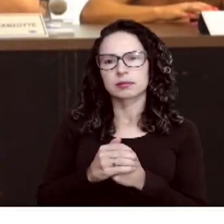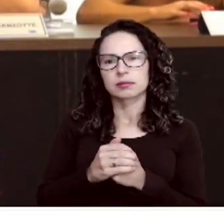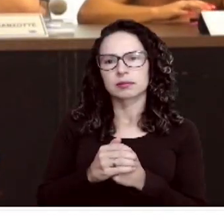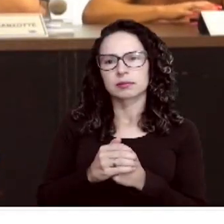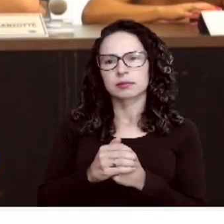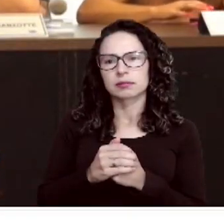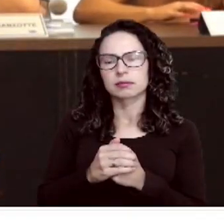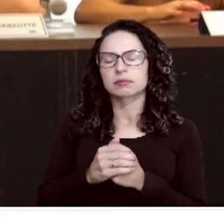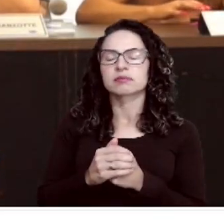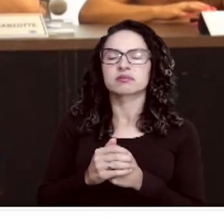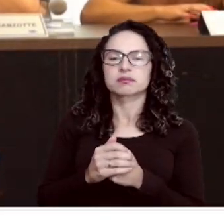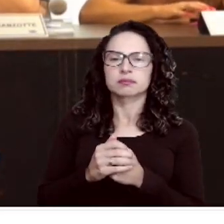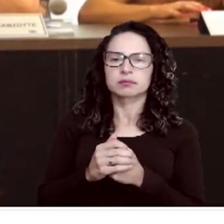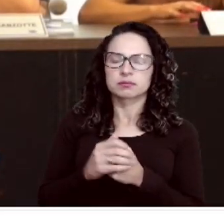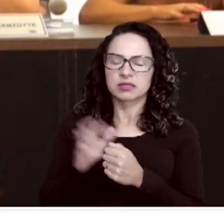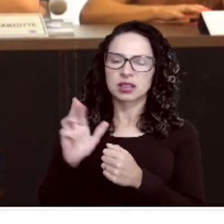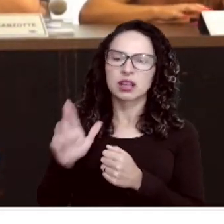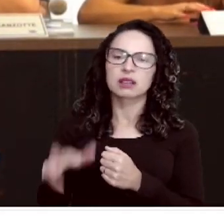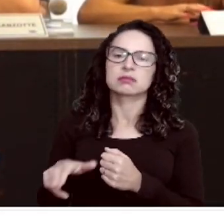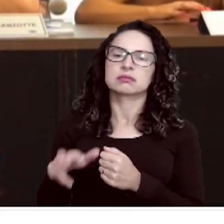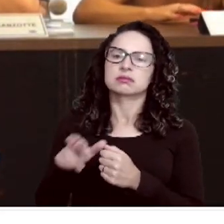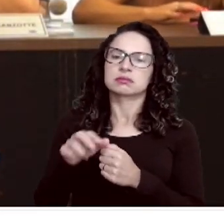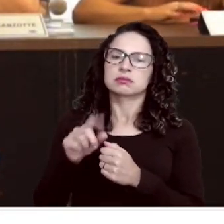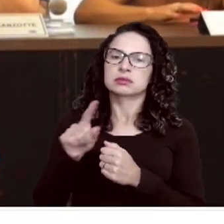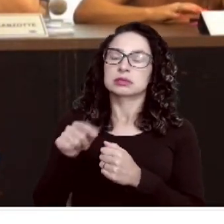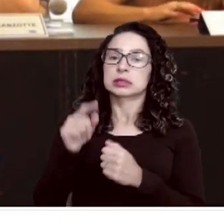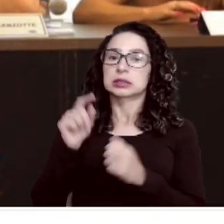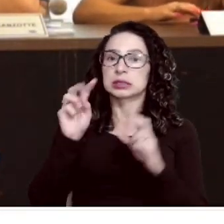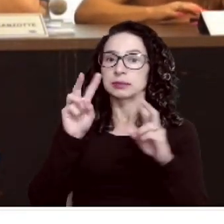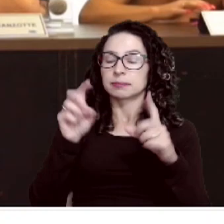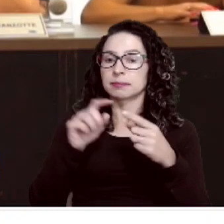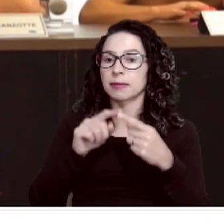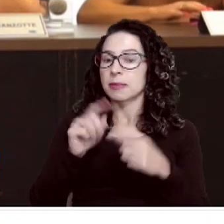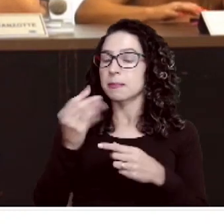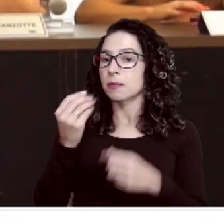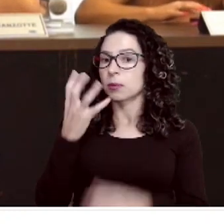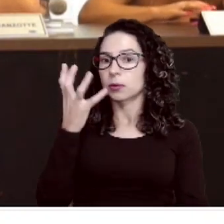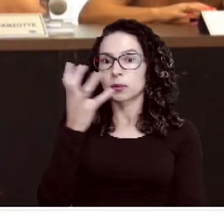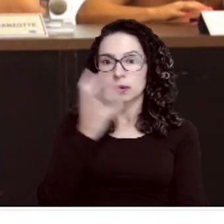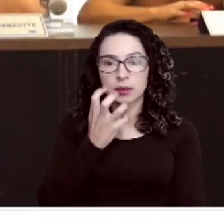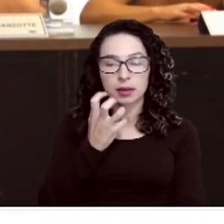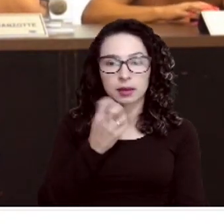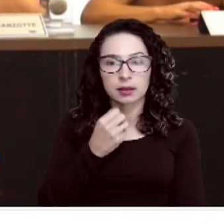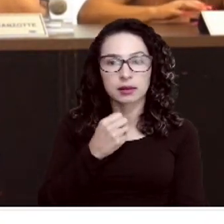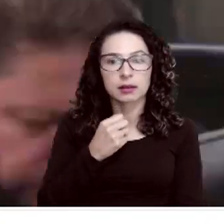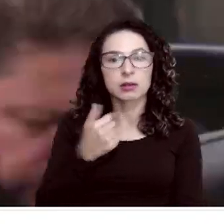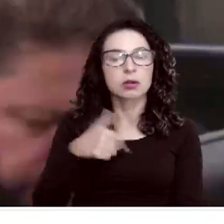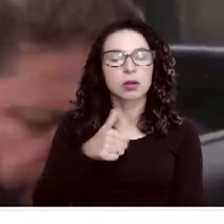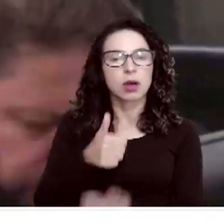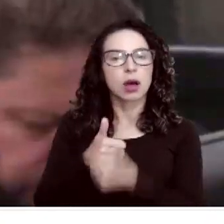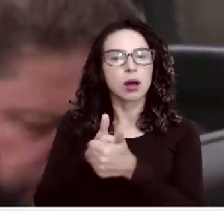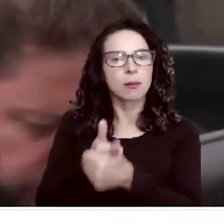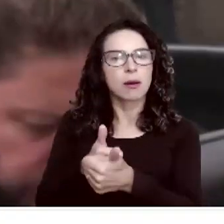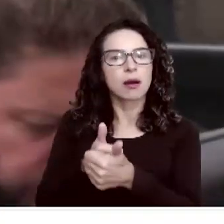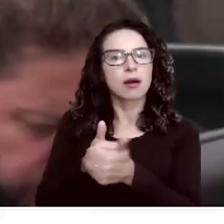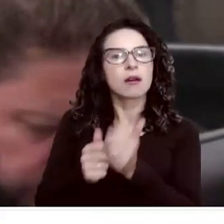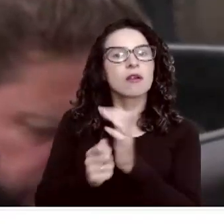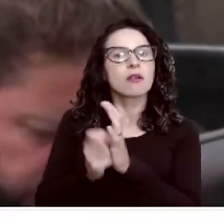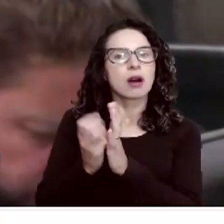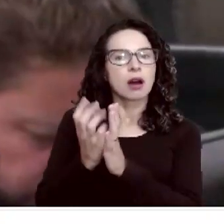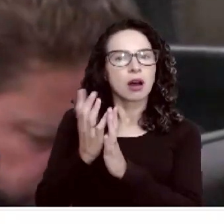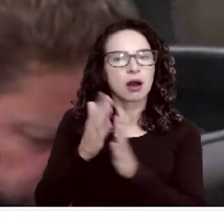realmente é uma questão extremamente séria. Nós acompanhamos vários casos que ocorreu durante aí a